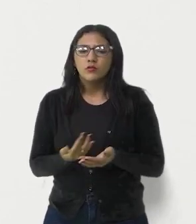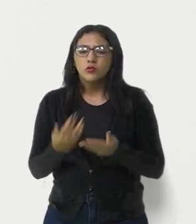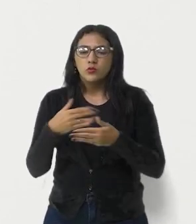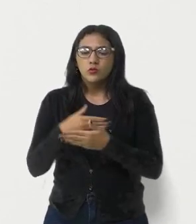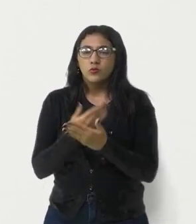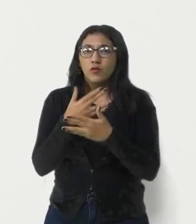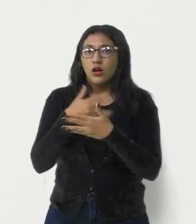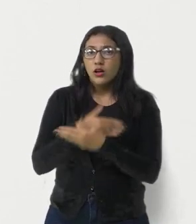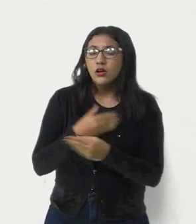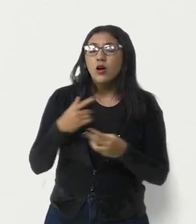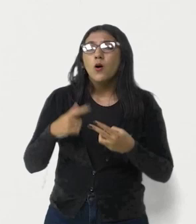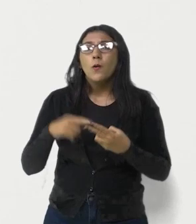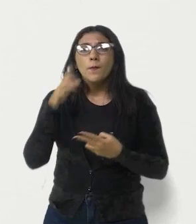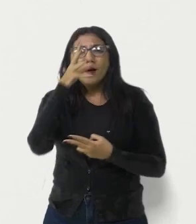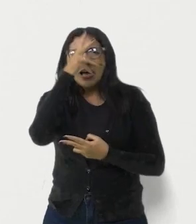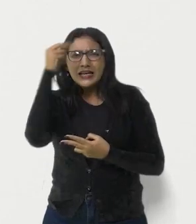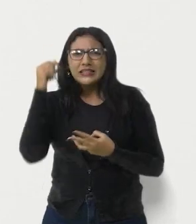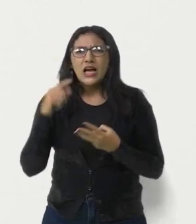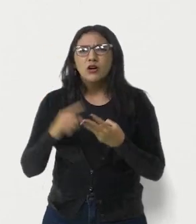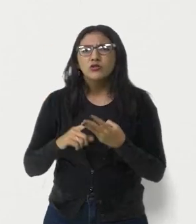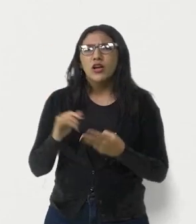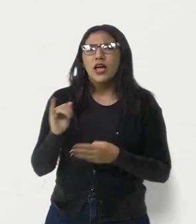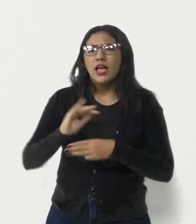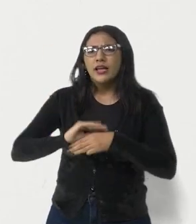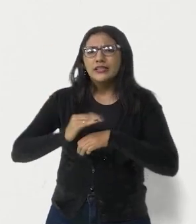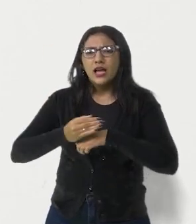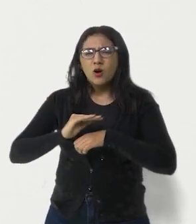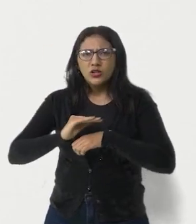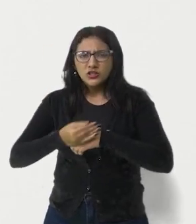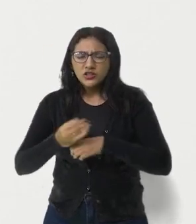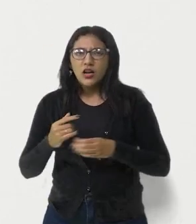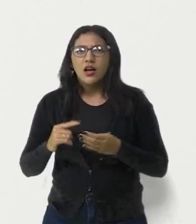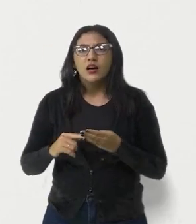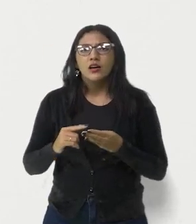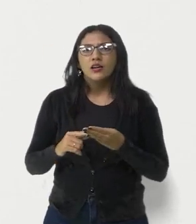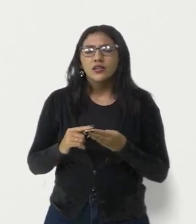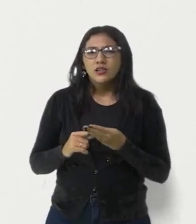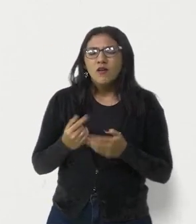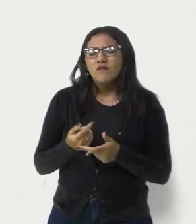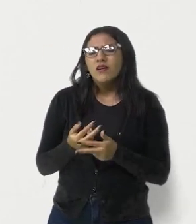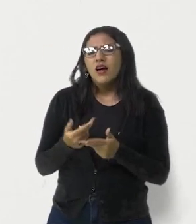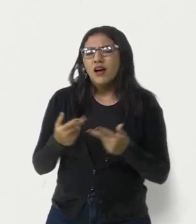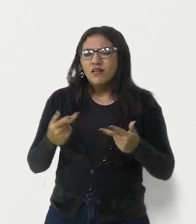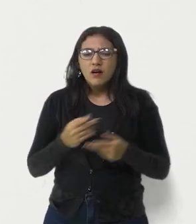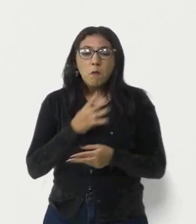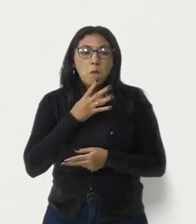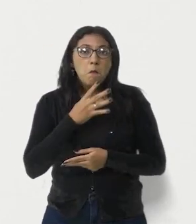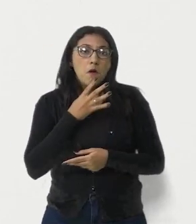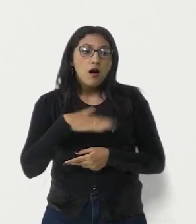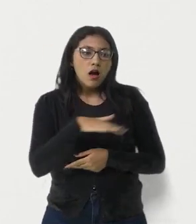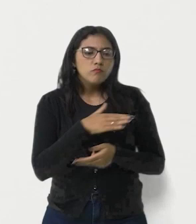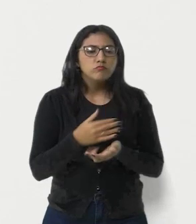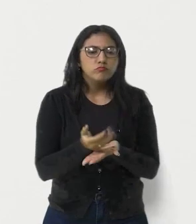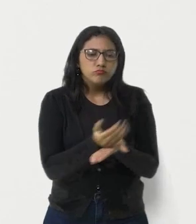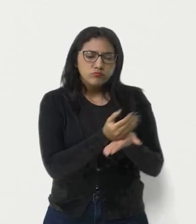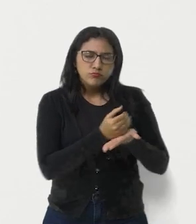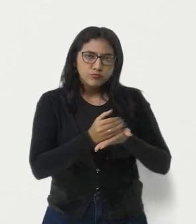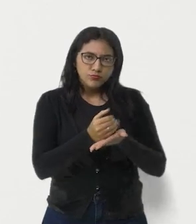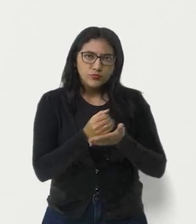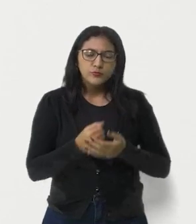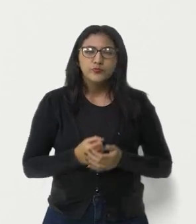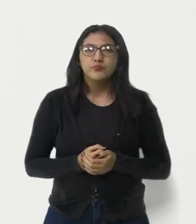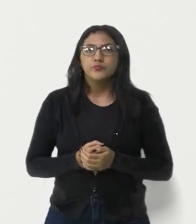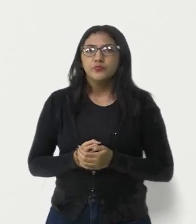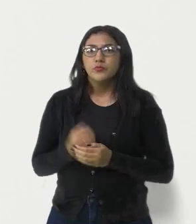Airão, Manaus, Itacoatiara e Barreirinha, comunidades quilombolas já reconhecidas e tituladas.